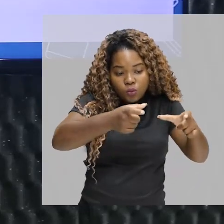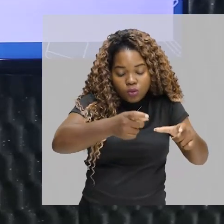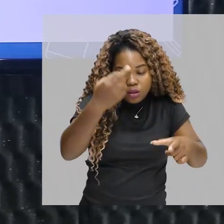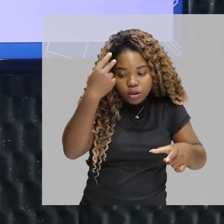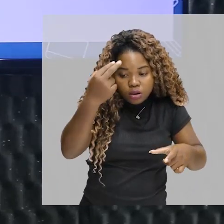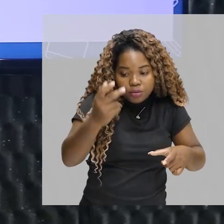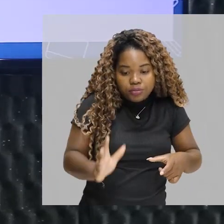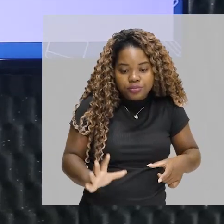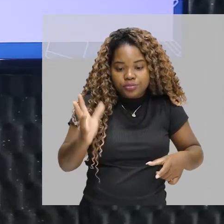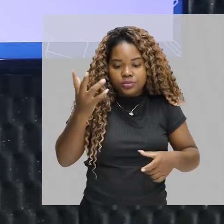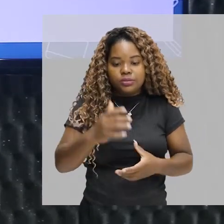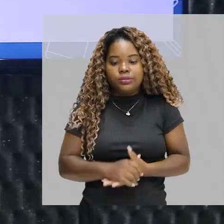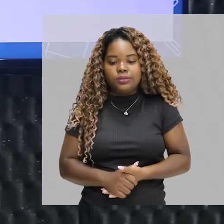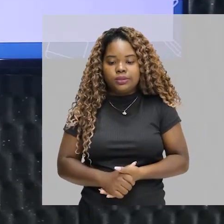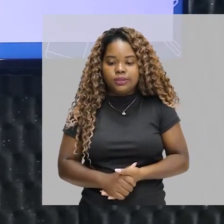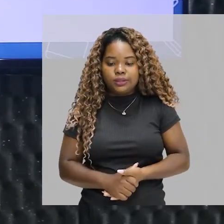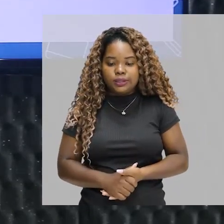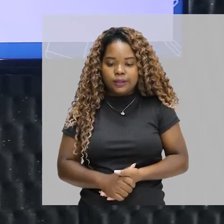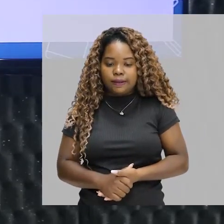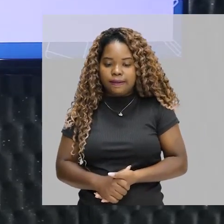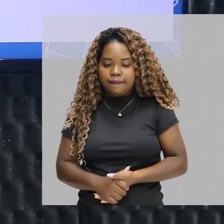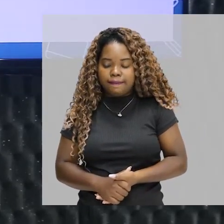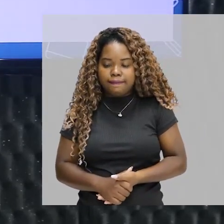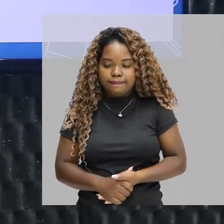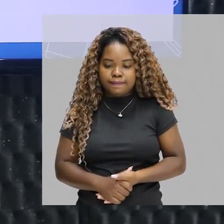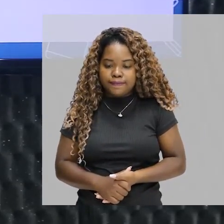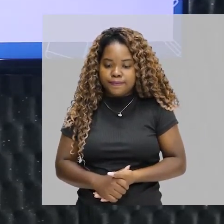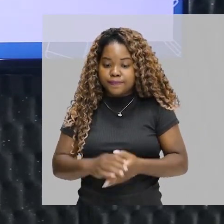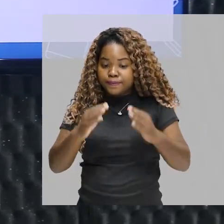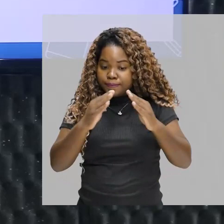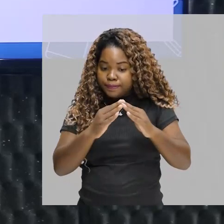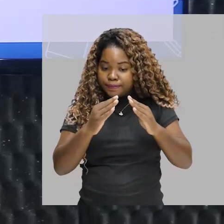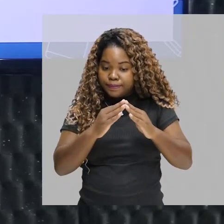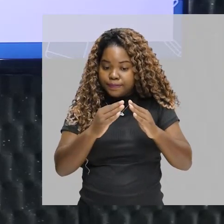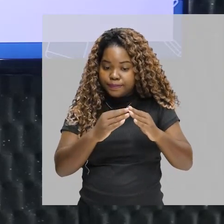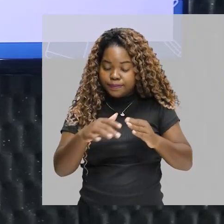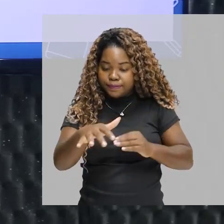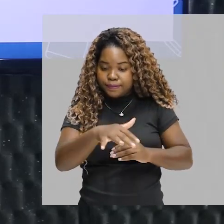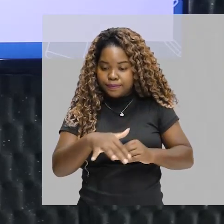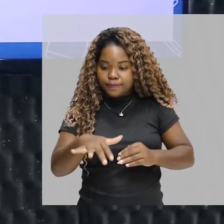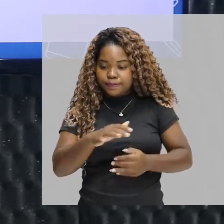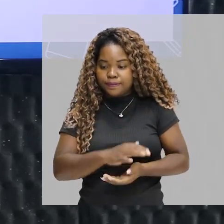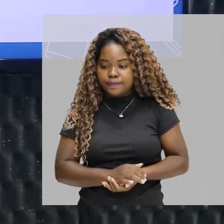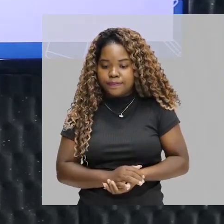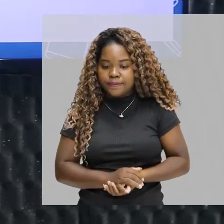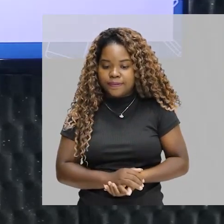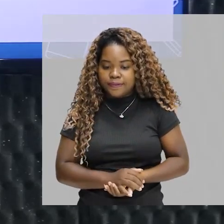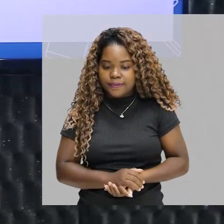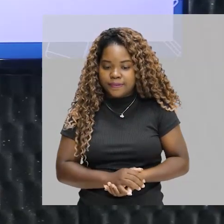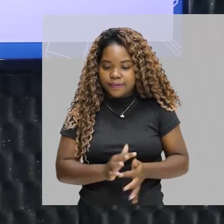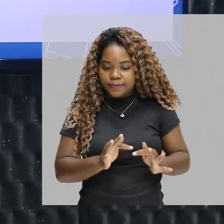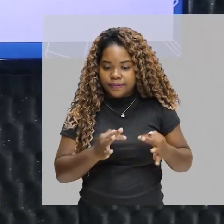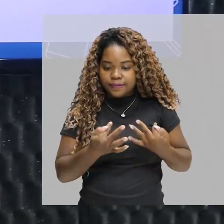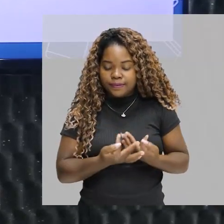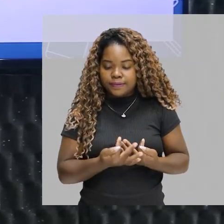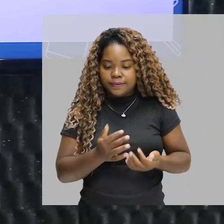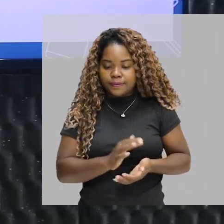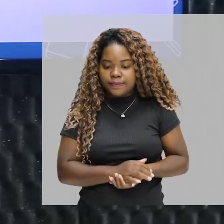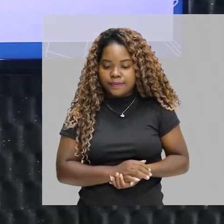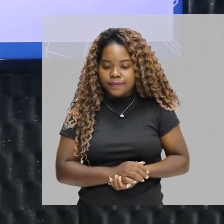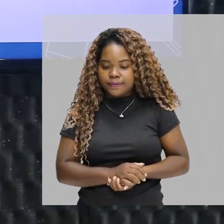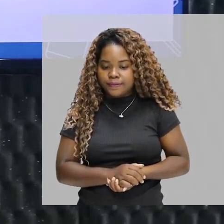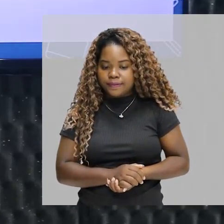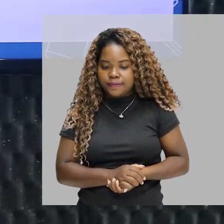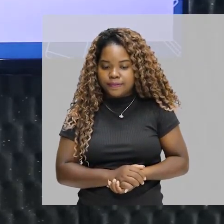aqui se desenrola. Ó, numa casa, né? Num espaço familiar, o